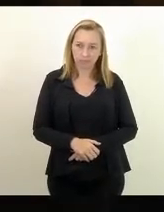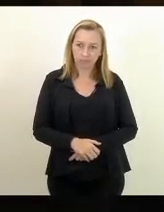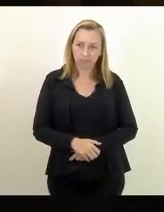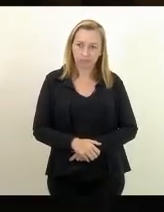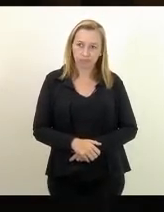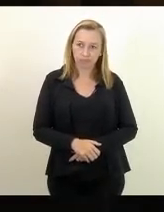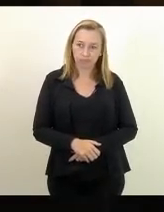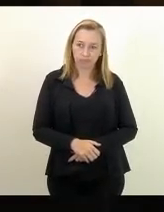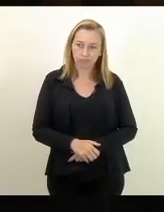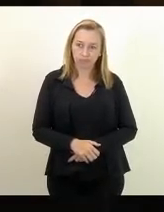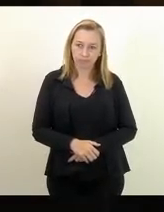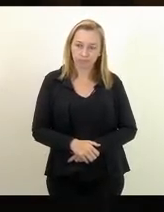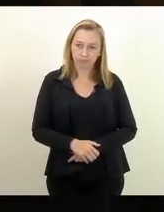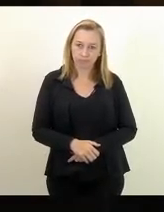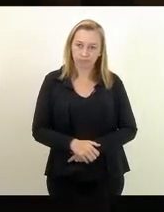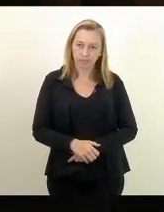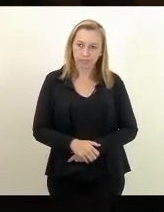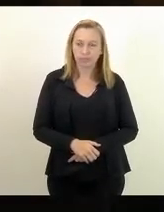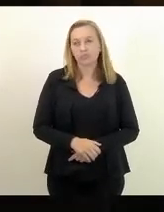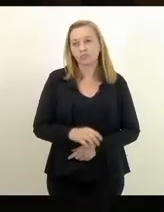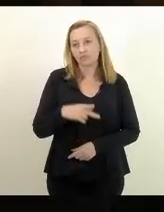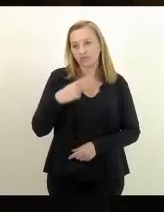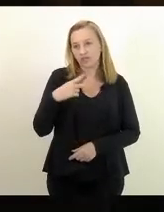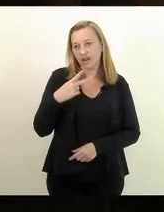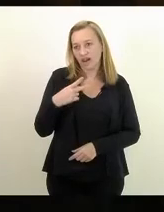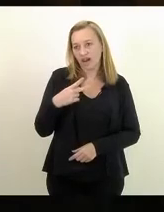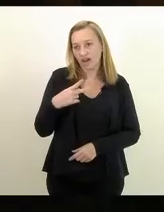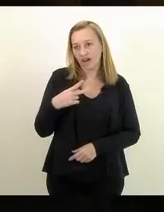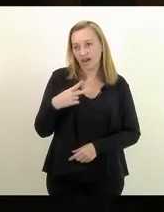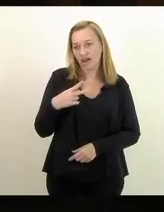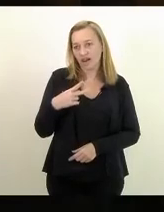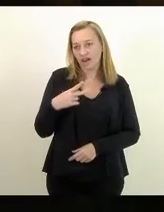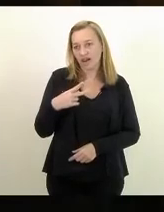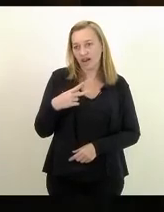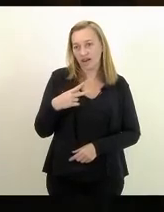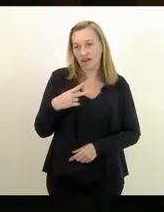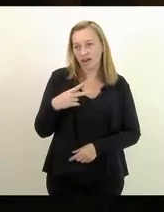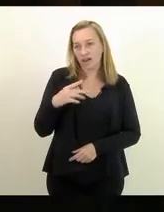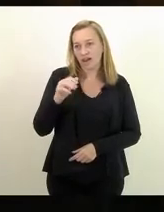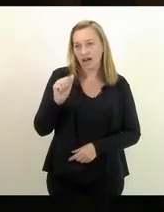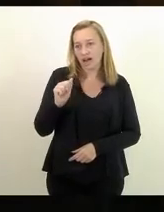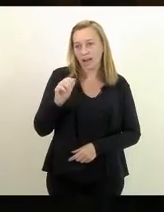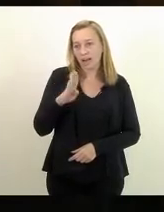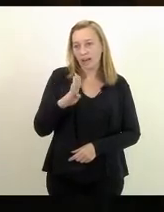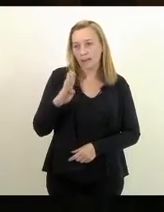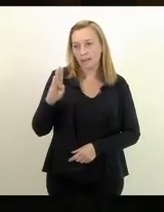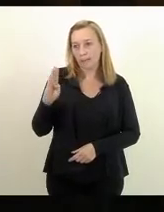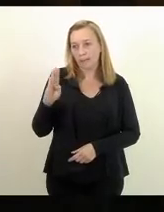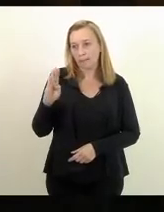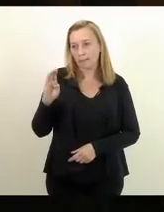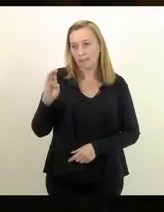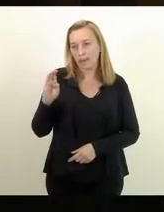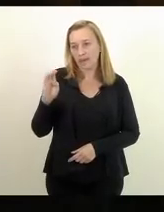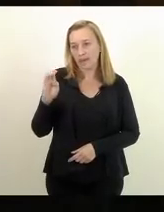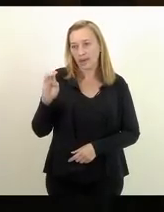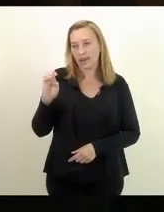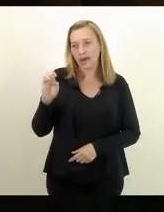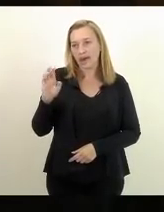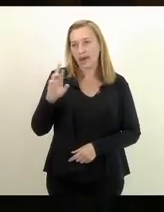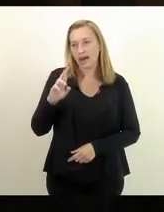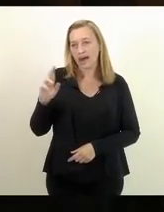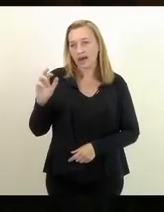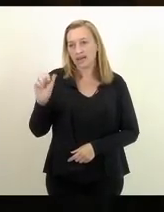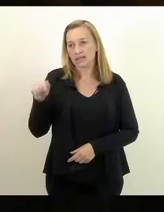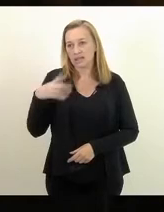aberrações, eu vou chamar como aberrações, que são cometidas pelo Talebã, que acaba